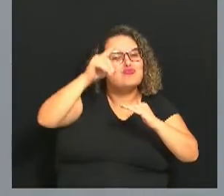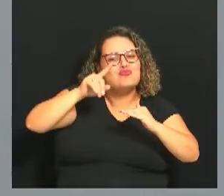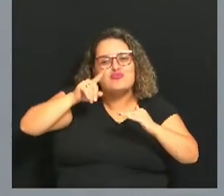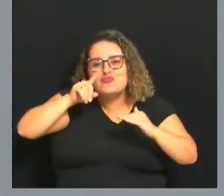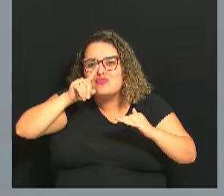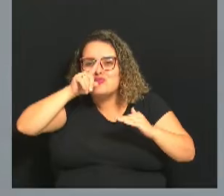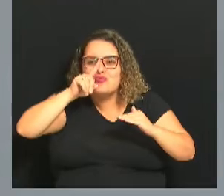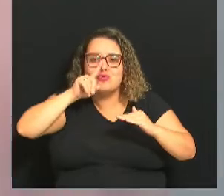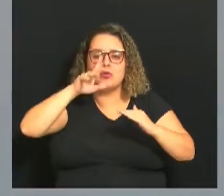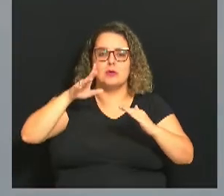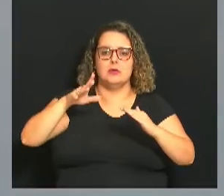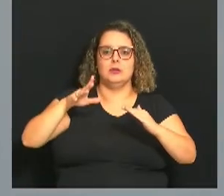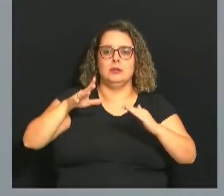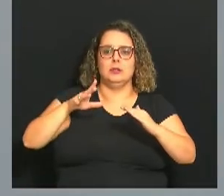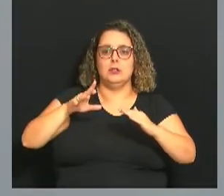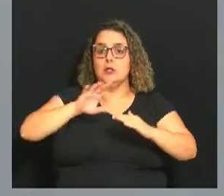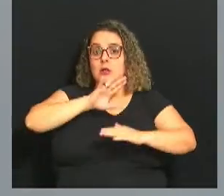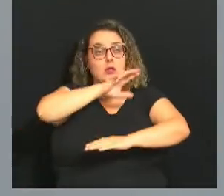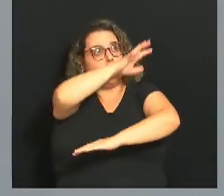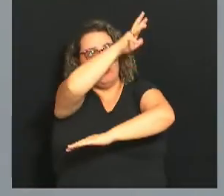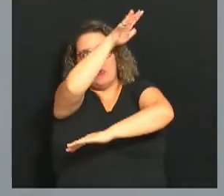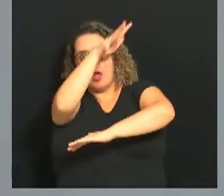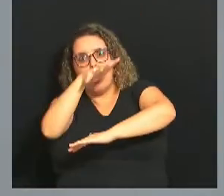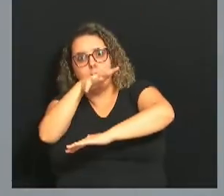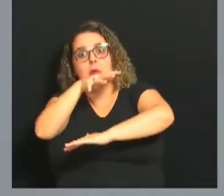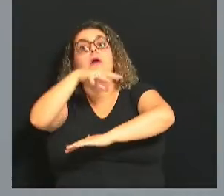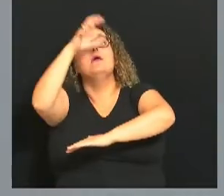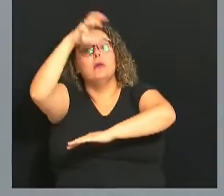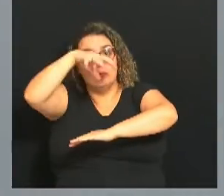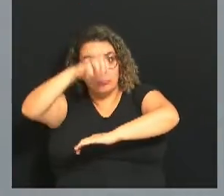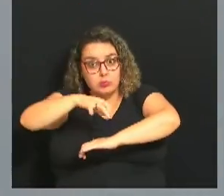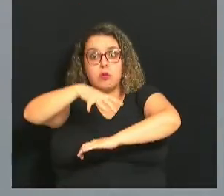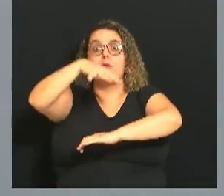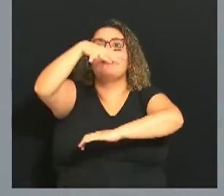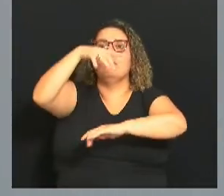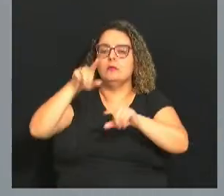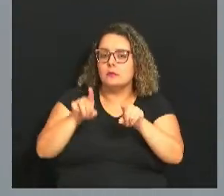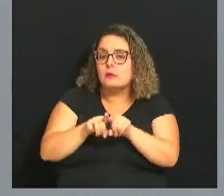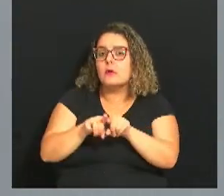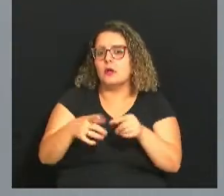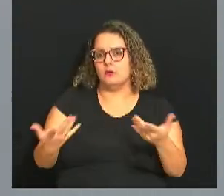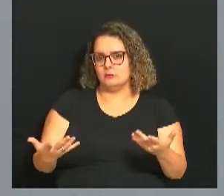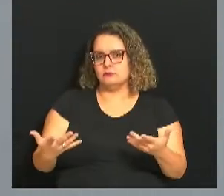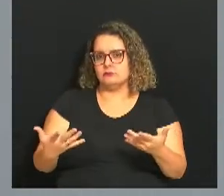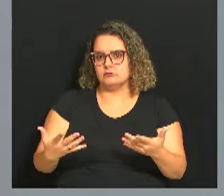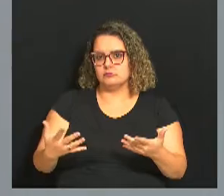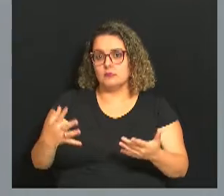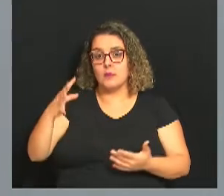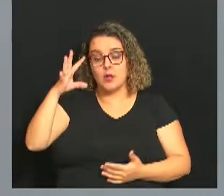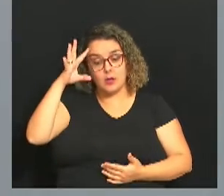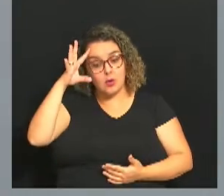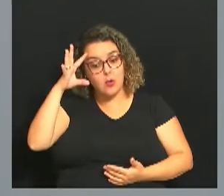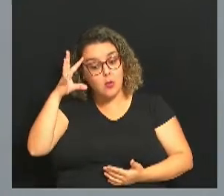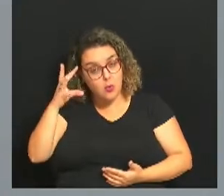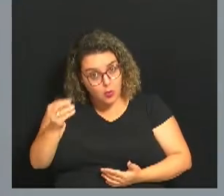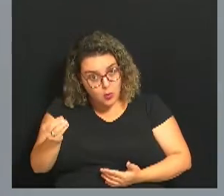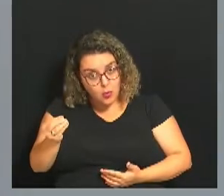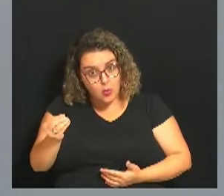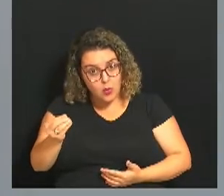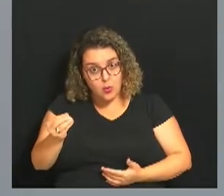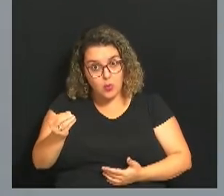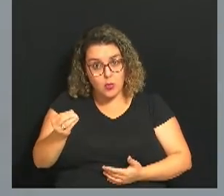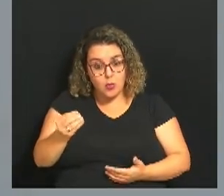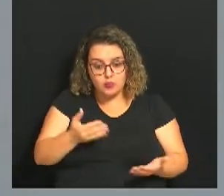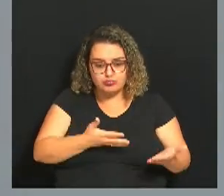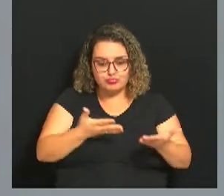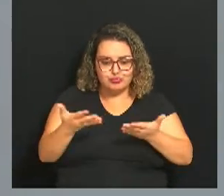a movimento de massa, deslizamento, como a inundação. Então, assim, o conhecimento de que essa área é exposta e